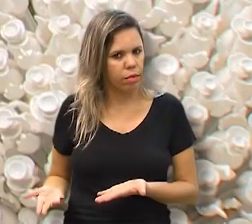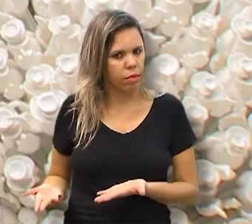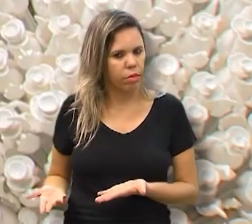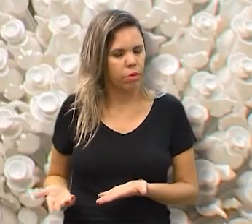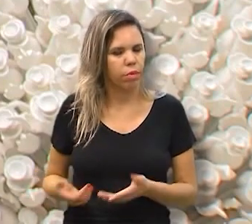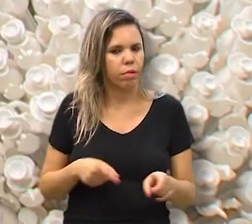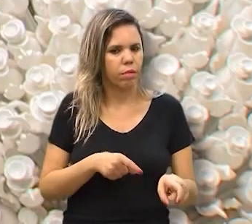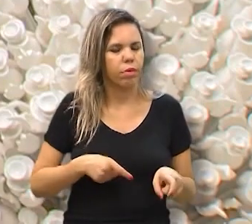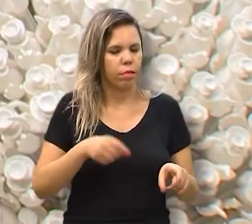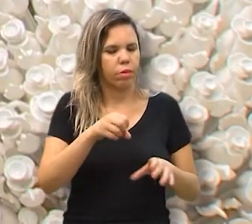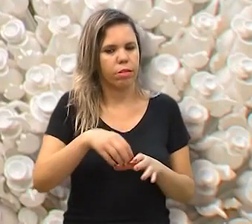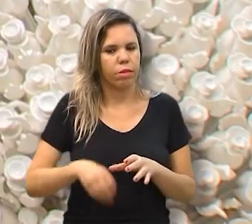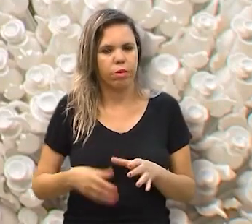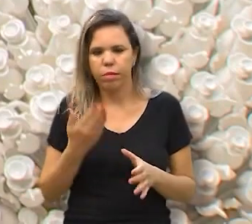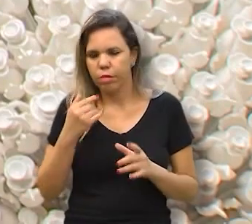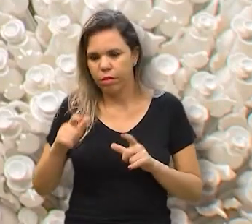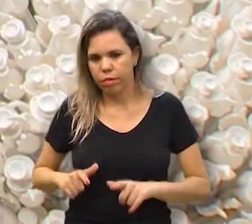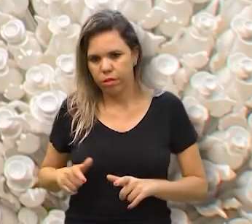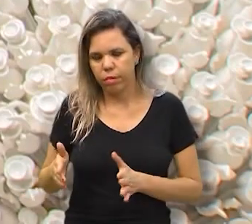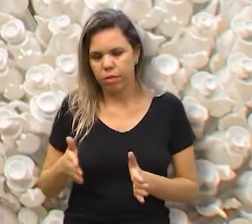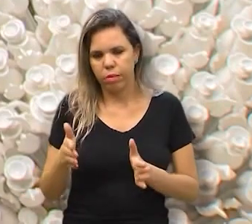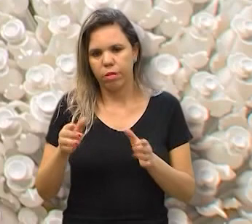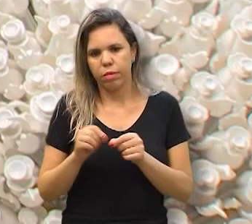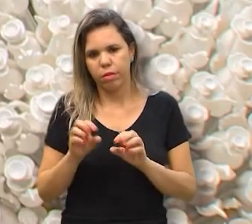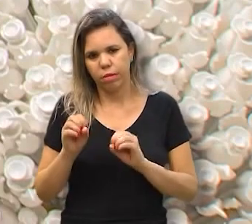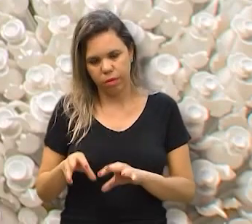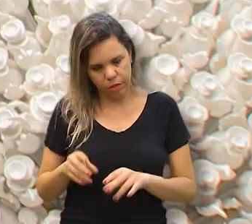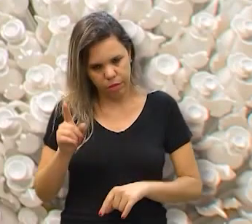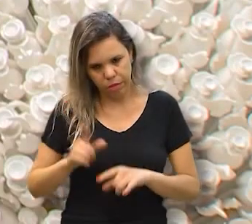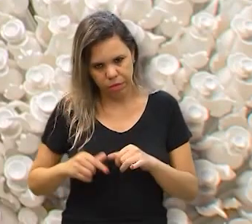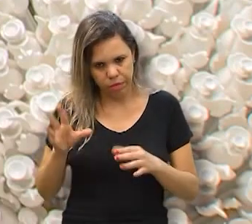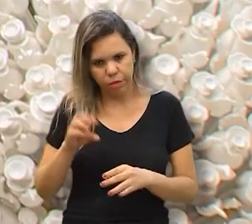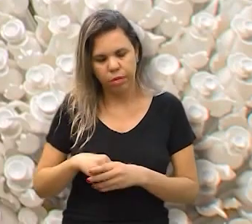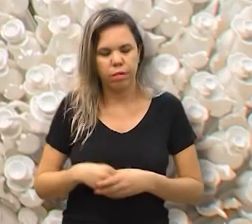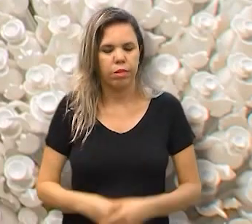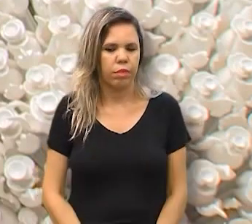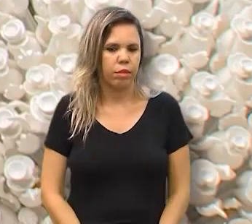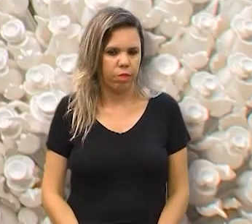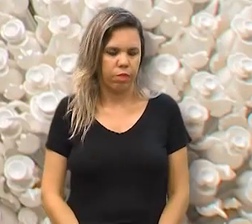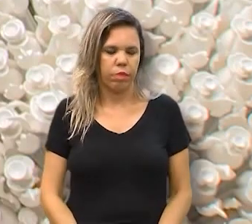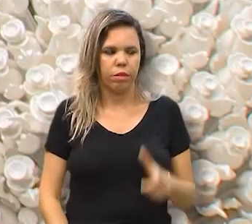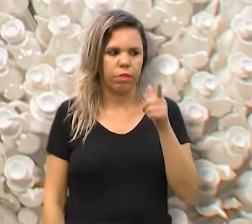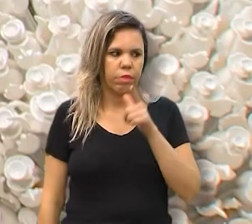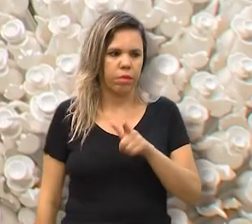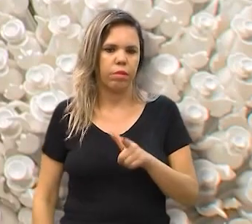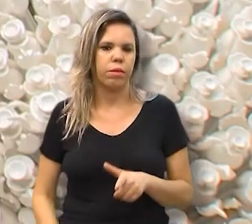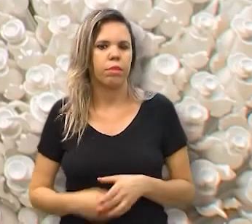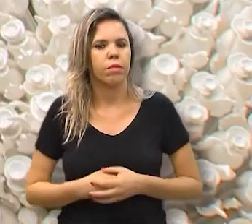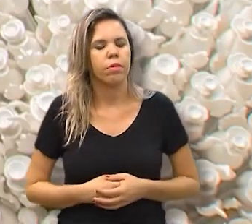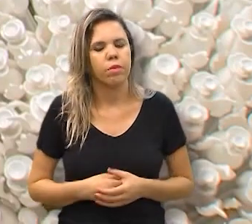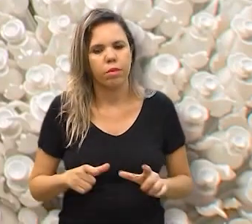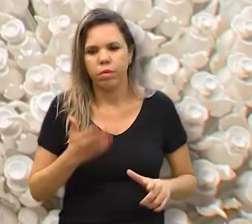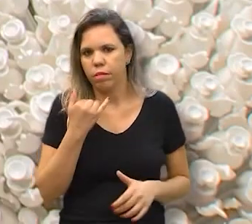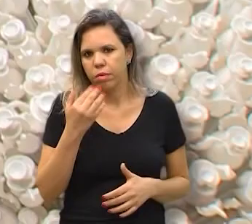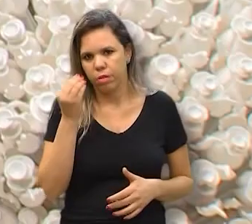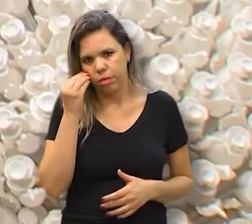nossos plantios até nossos pratos. Todo o caminho que a matéria-prima faz aqui dentro, para a gente conseguir colocar isso